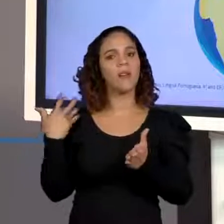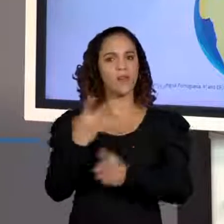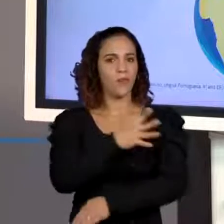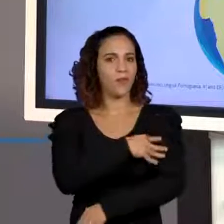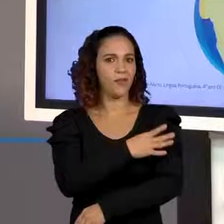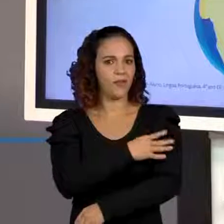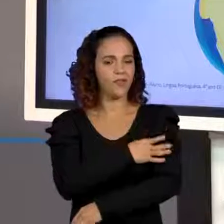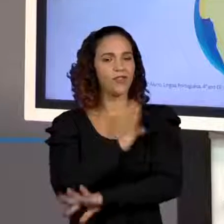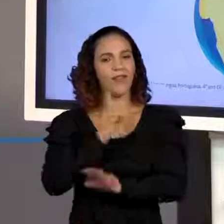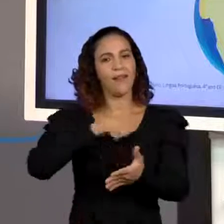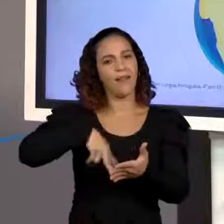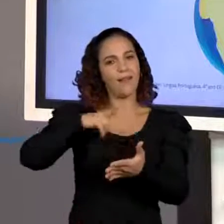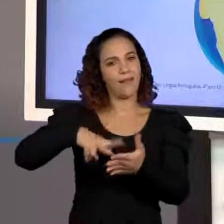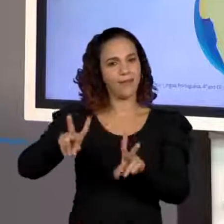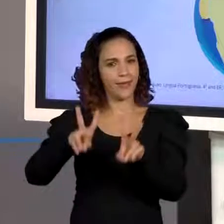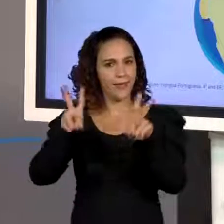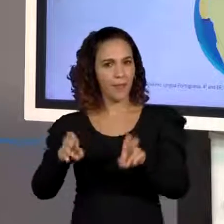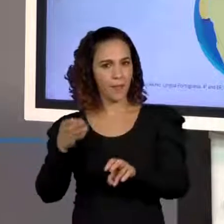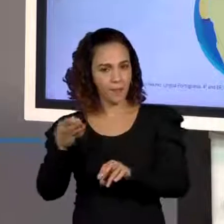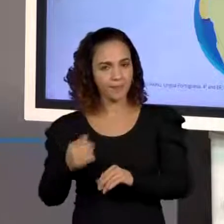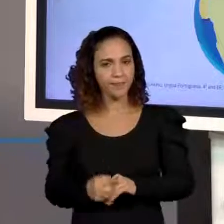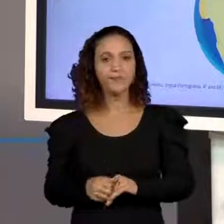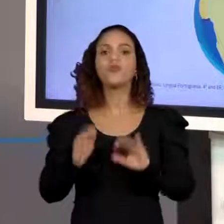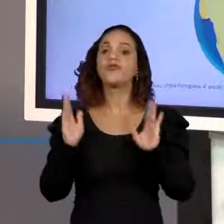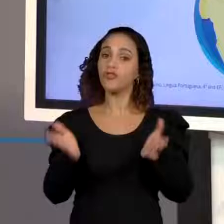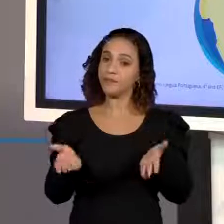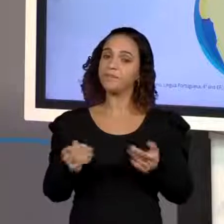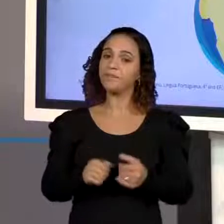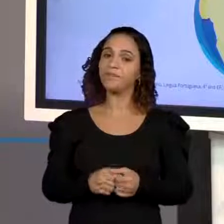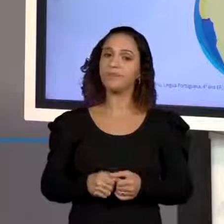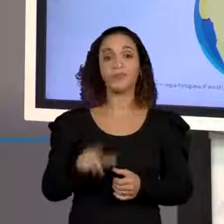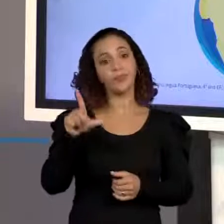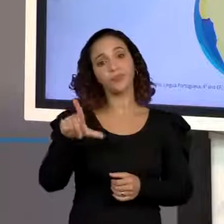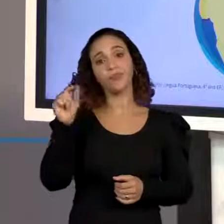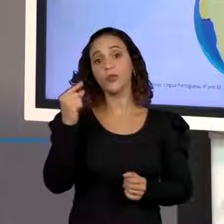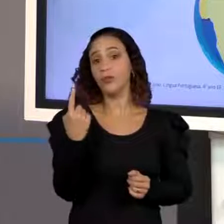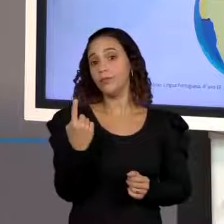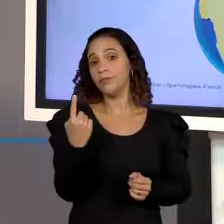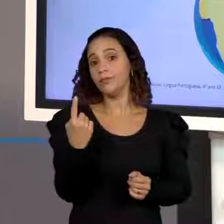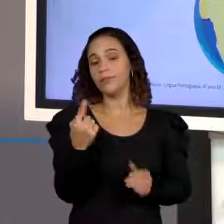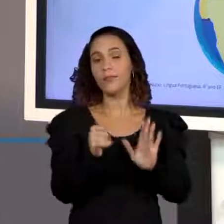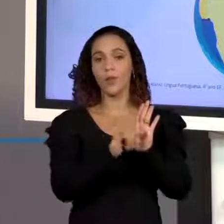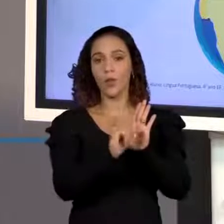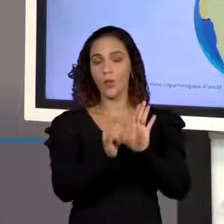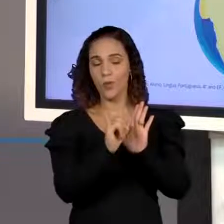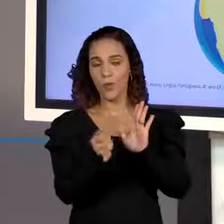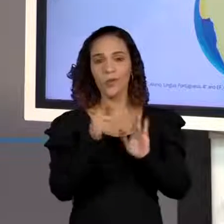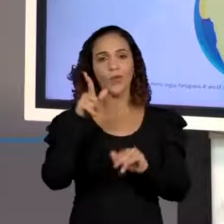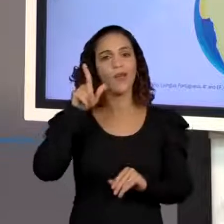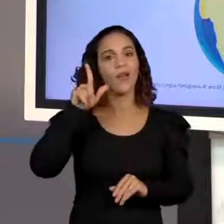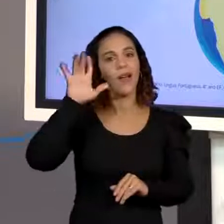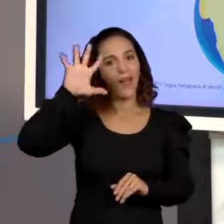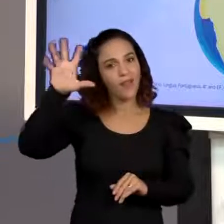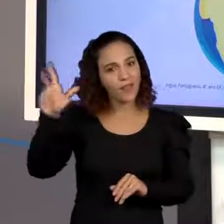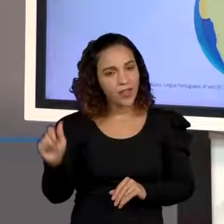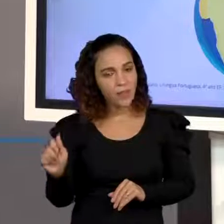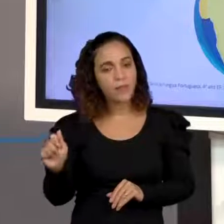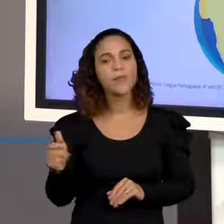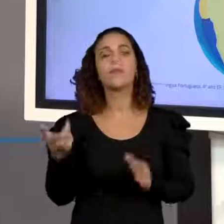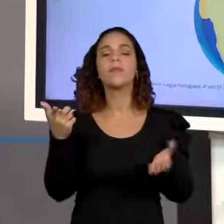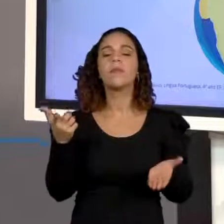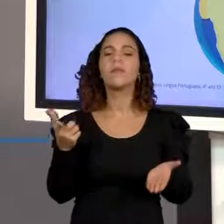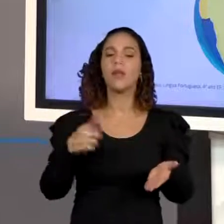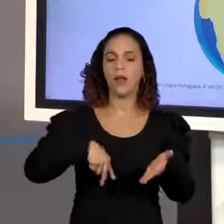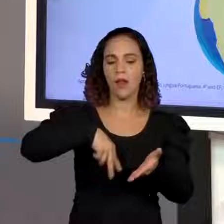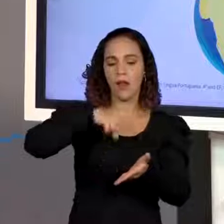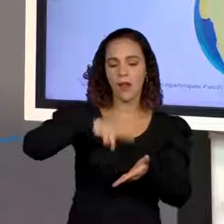ano. Então a gente leu alguns contos africanos. Vamos escolher um conto africano, fazer essa prática, essa leitura em voz alta